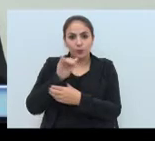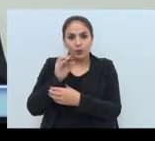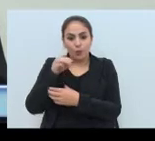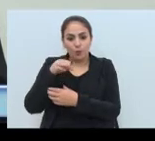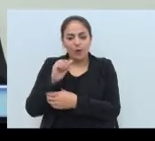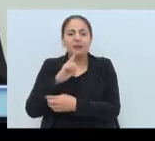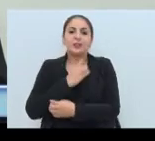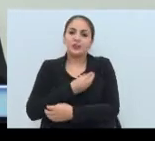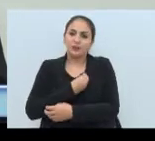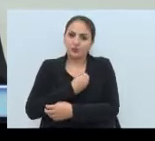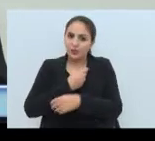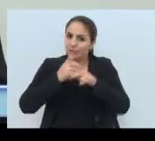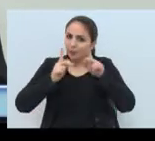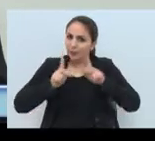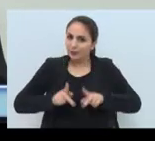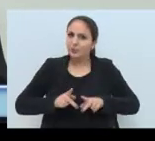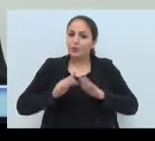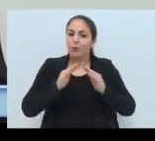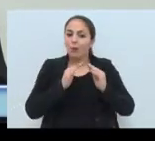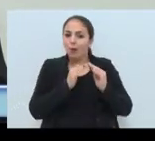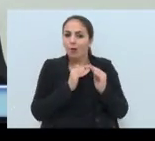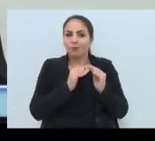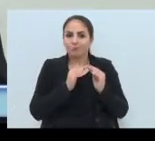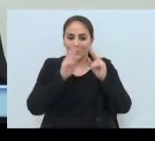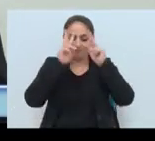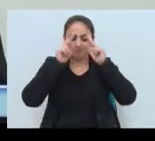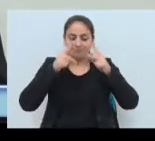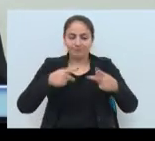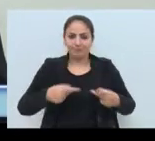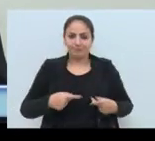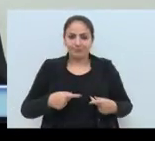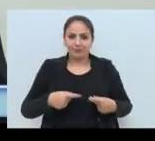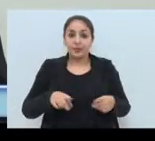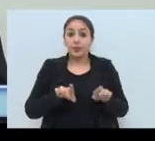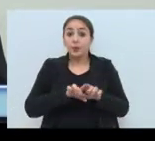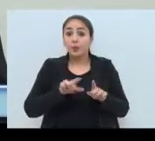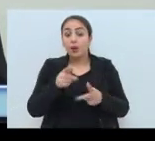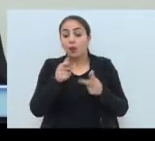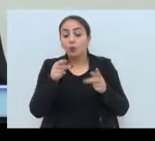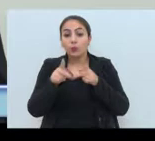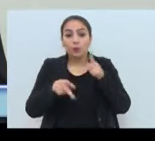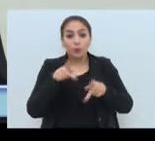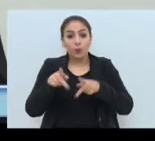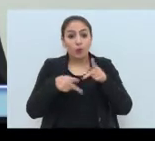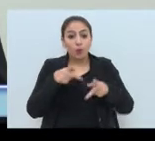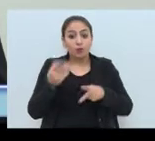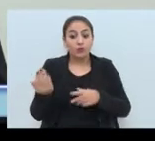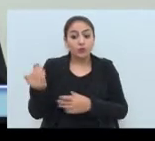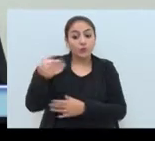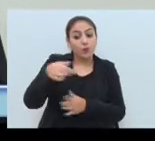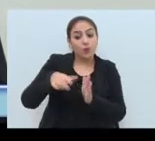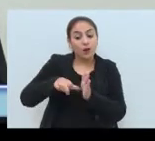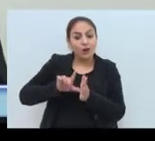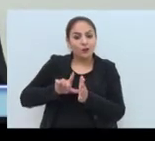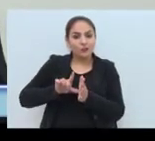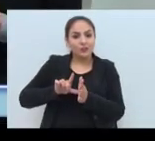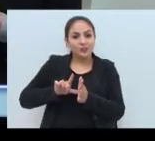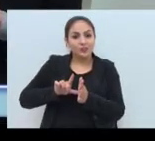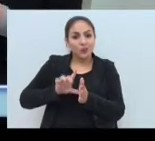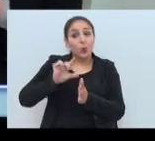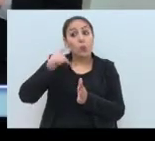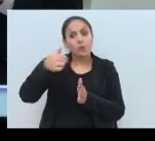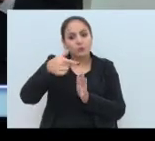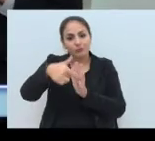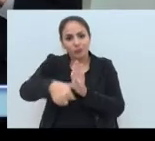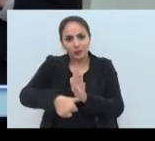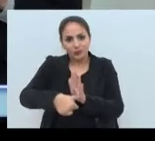moram pessoas, seres humanos, e alguns povos vieram antes dos outros.